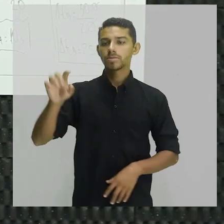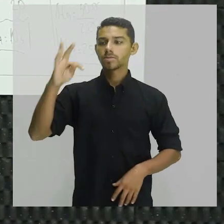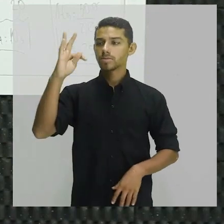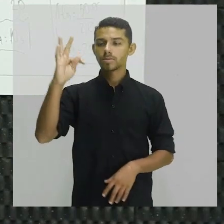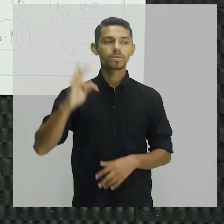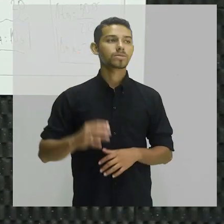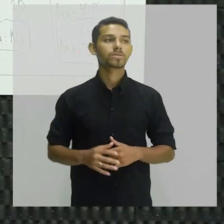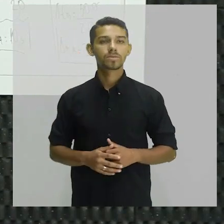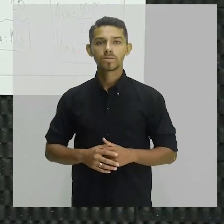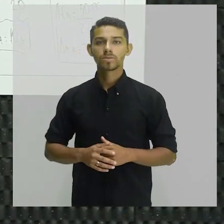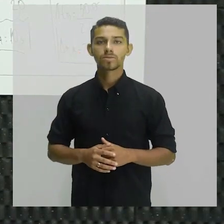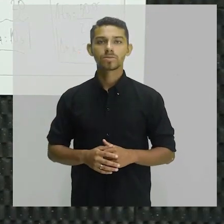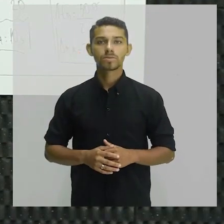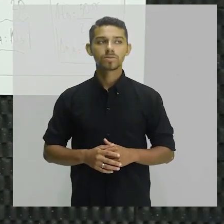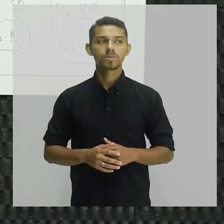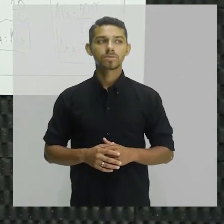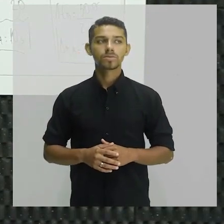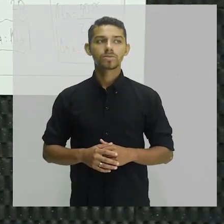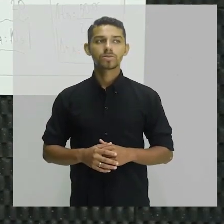Ok?